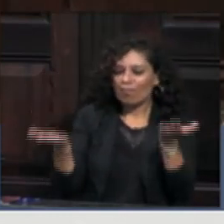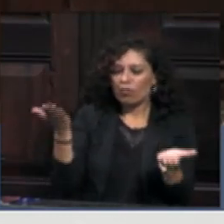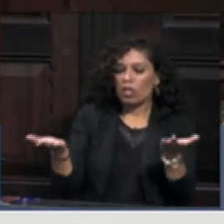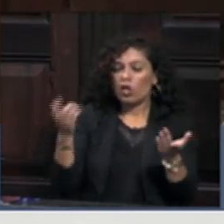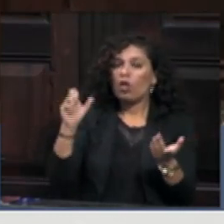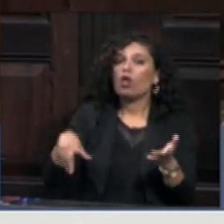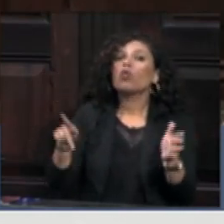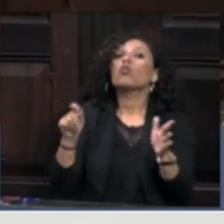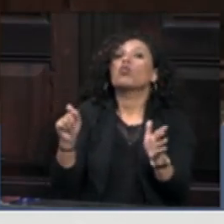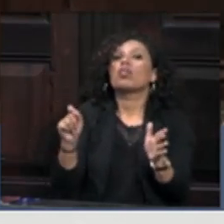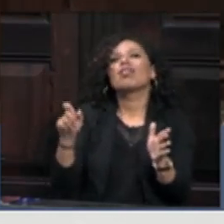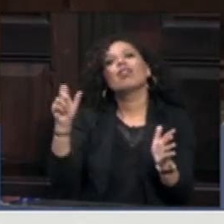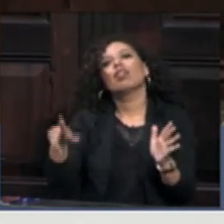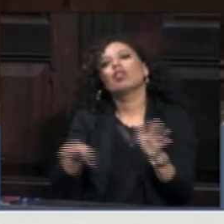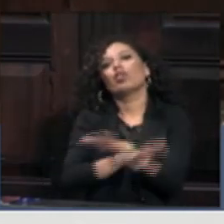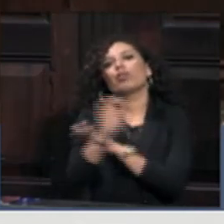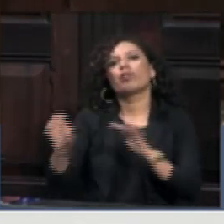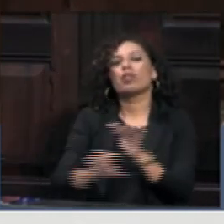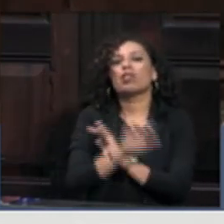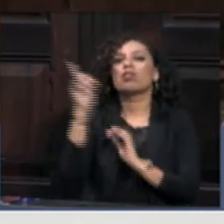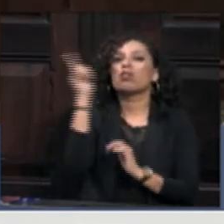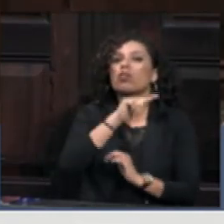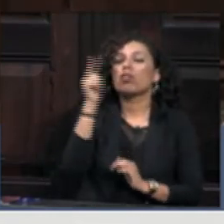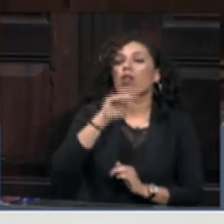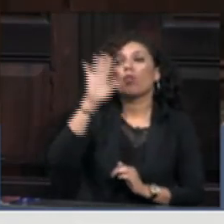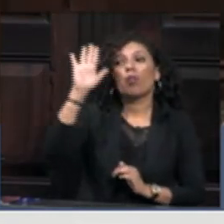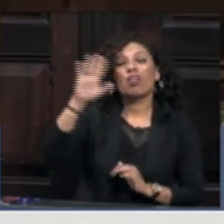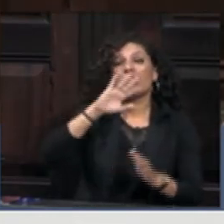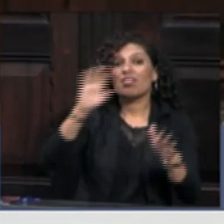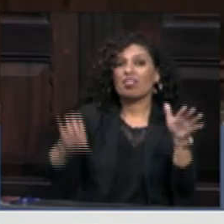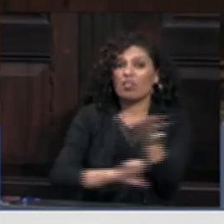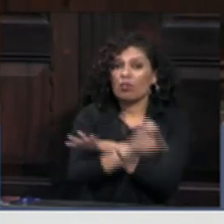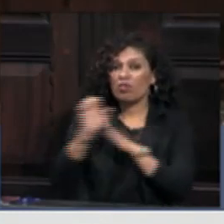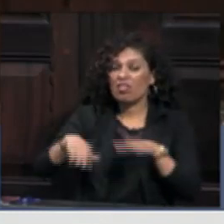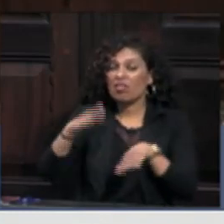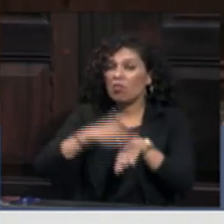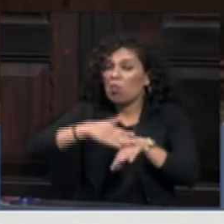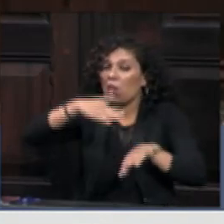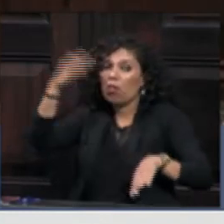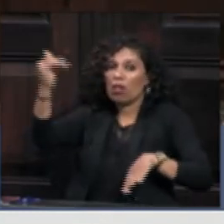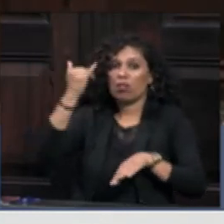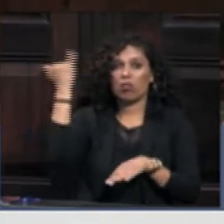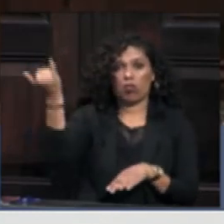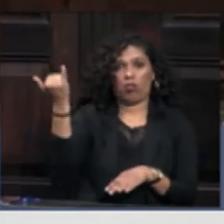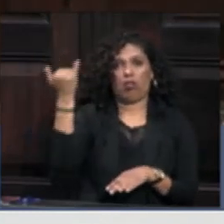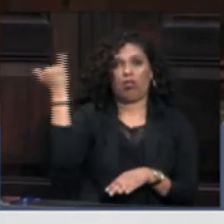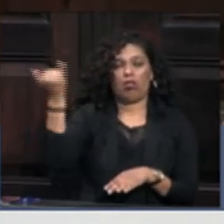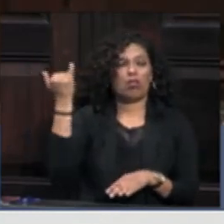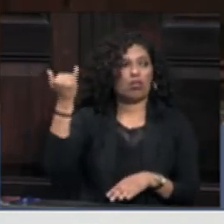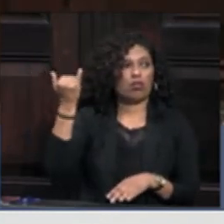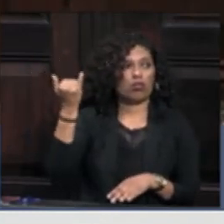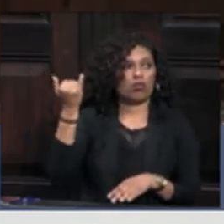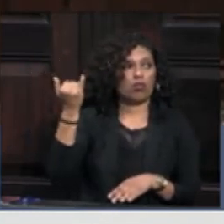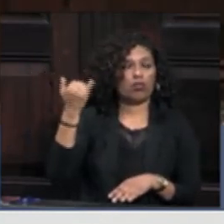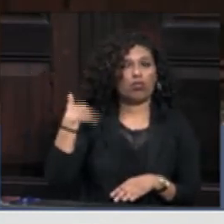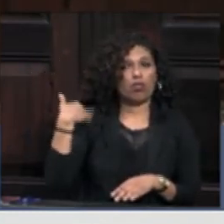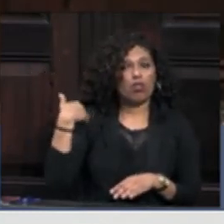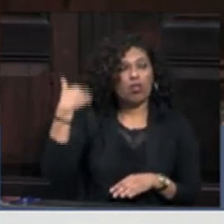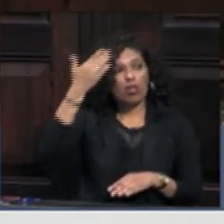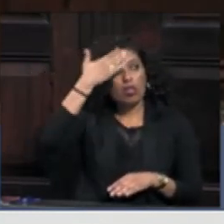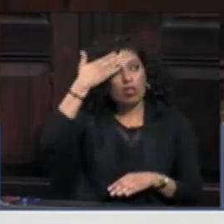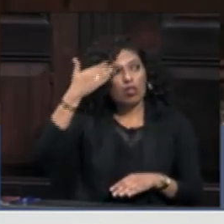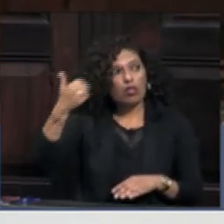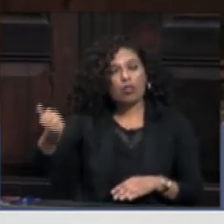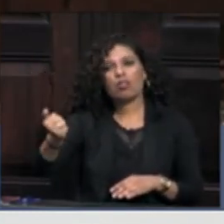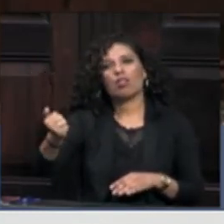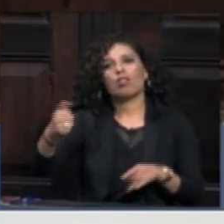SEDAI. E a questão da SEDAI é tão relevante que eu sei que conta também com o